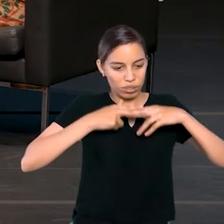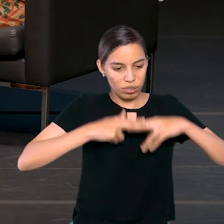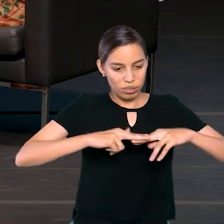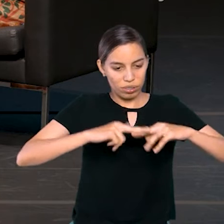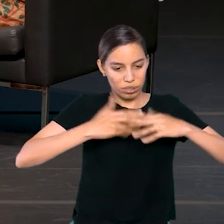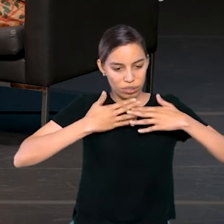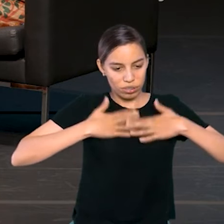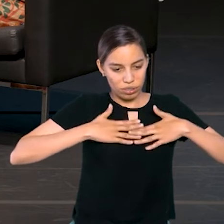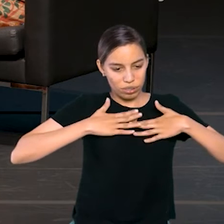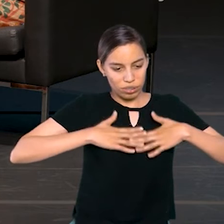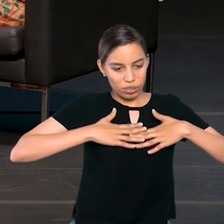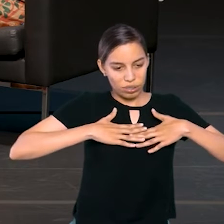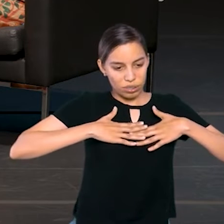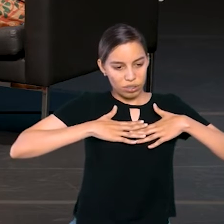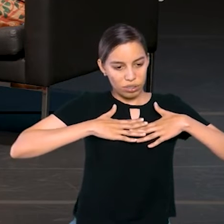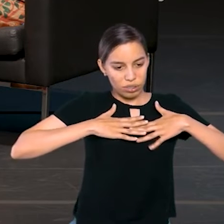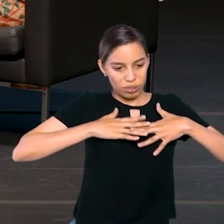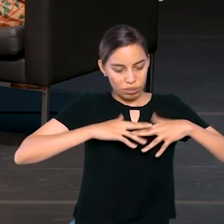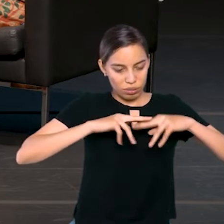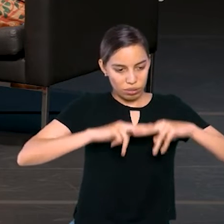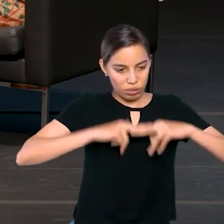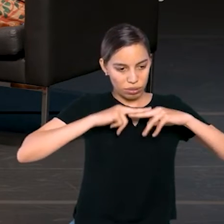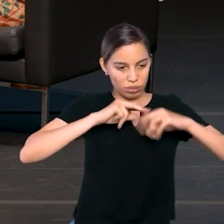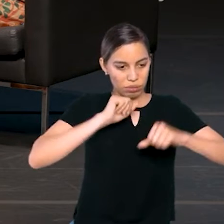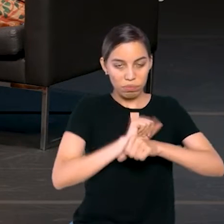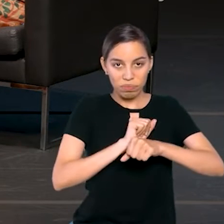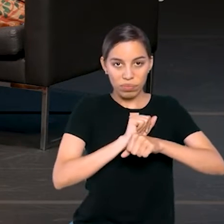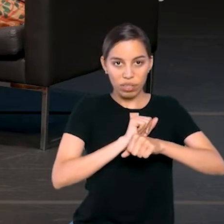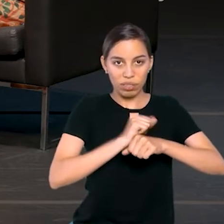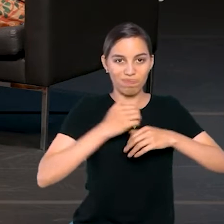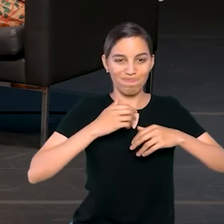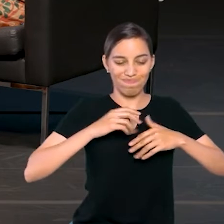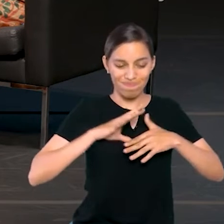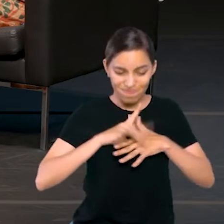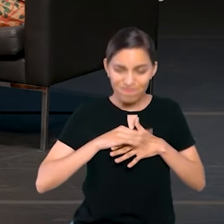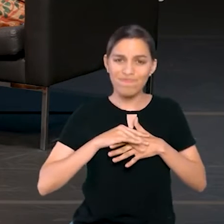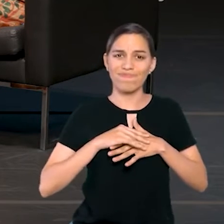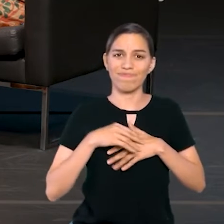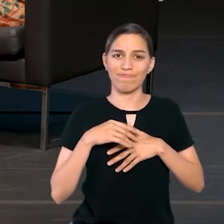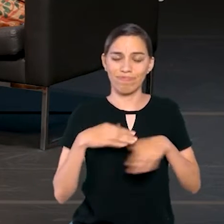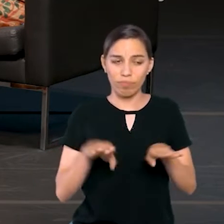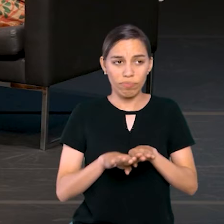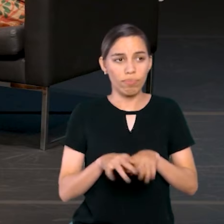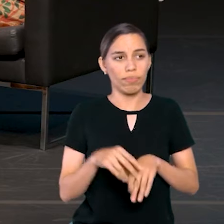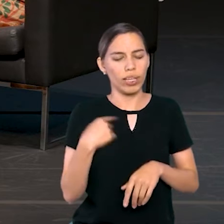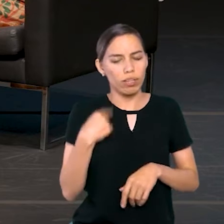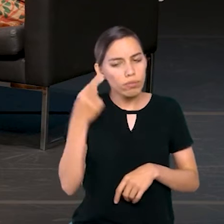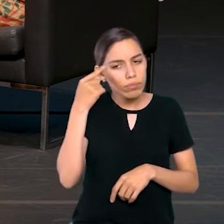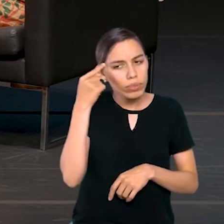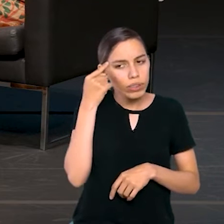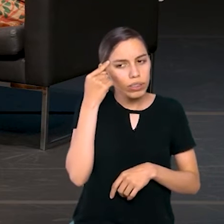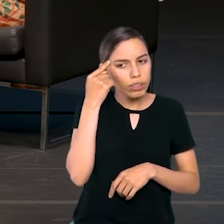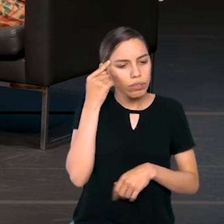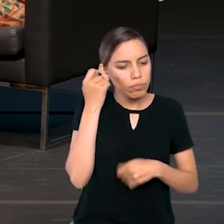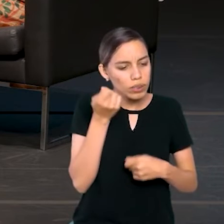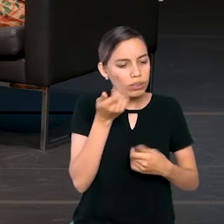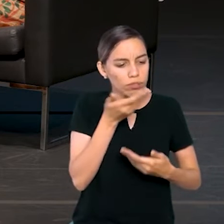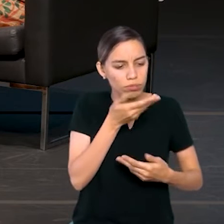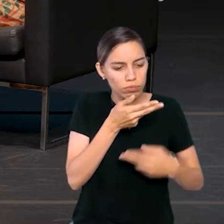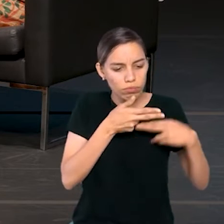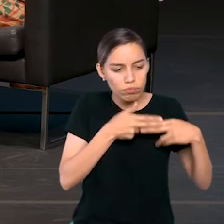tenho desenvolvido, né, esse cuidado. E é